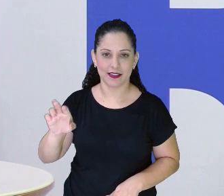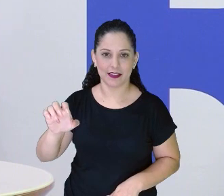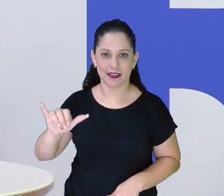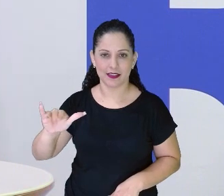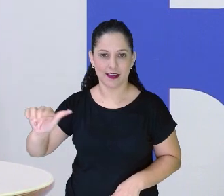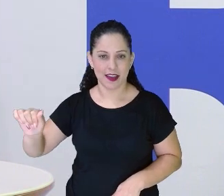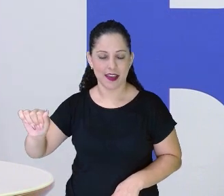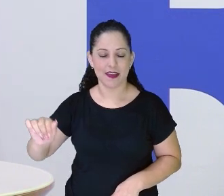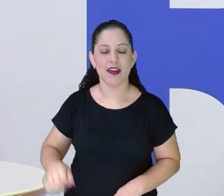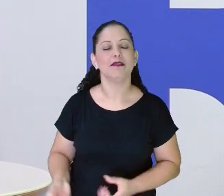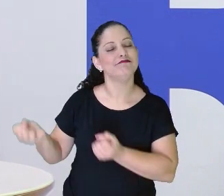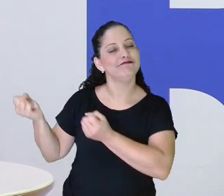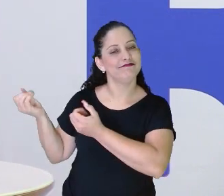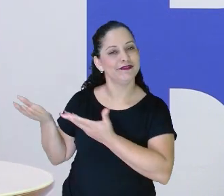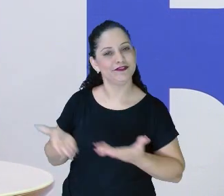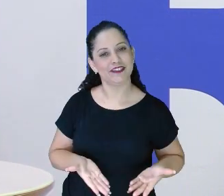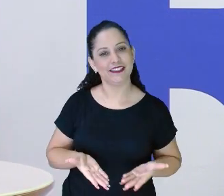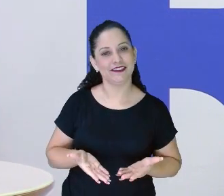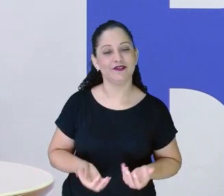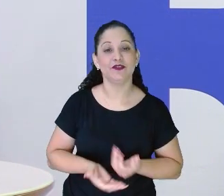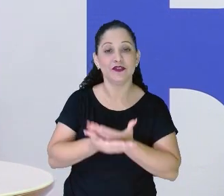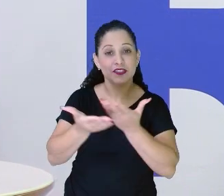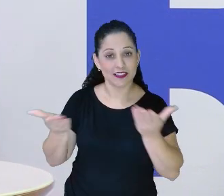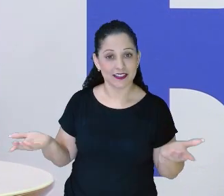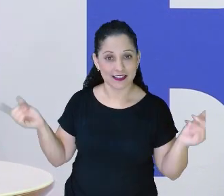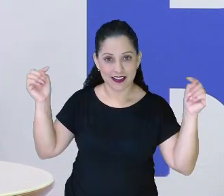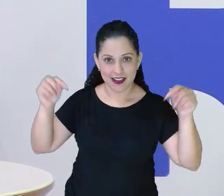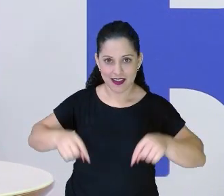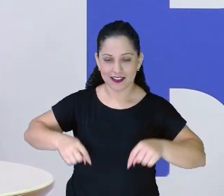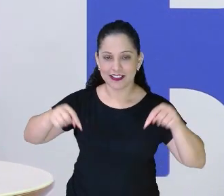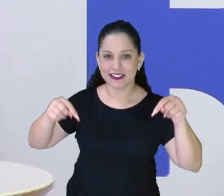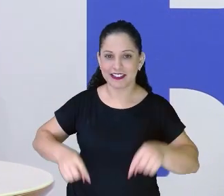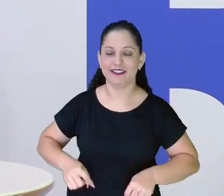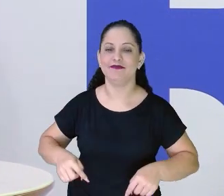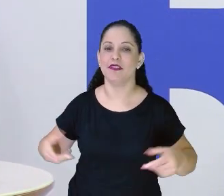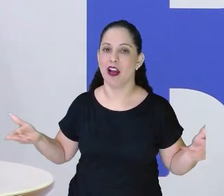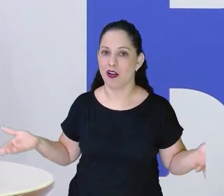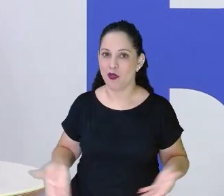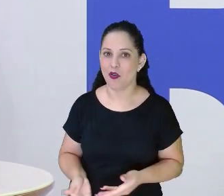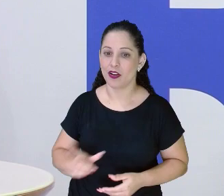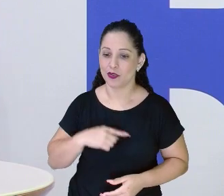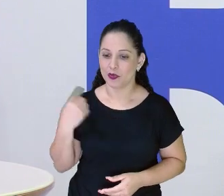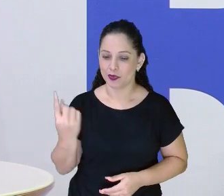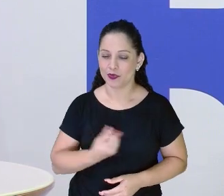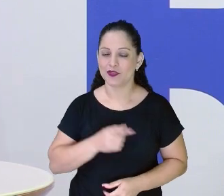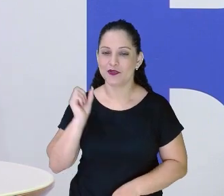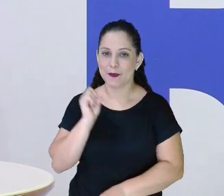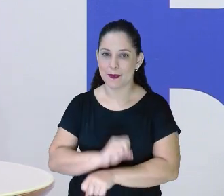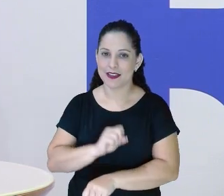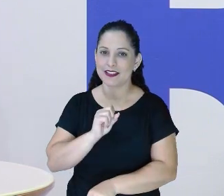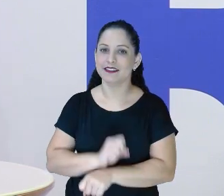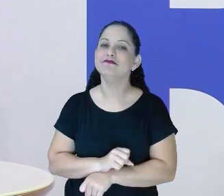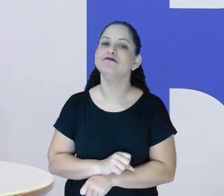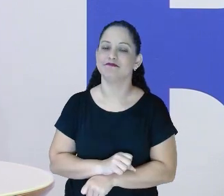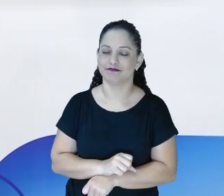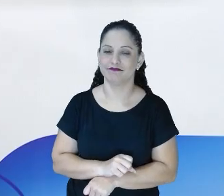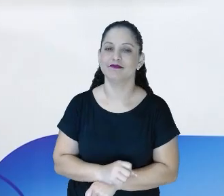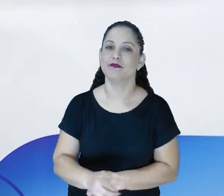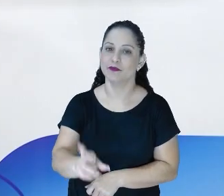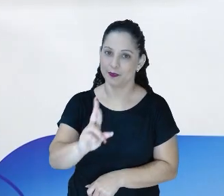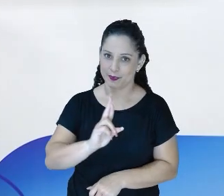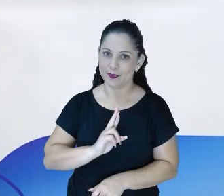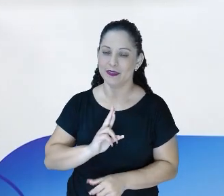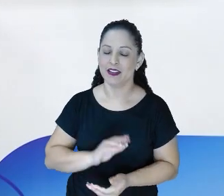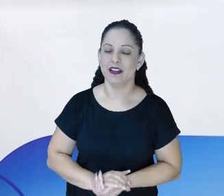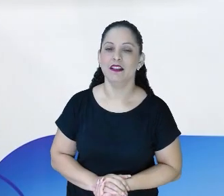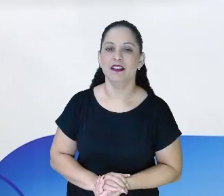então seja bem-vinda, Andréia. E todo mundo aqui prontinho para responder suas perguntas. Todo mundo a postos, né? Isso que